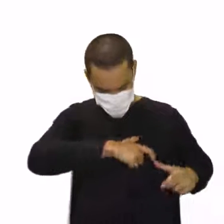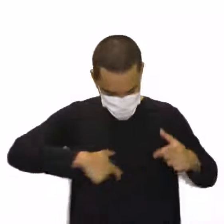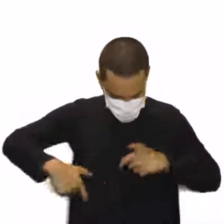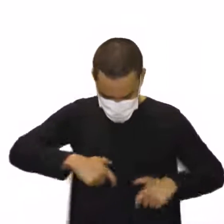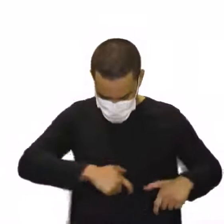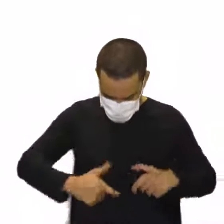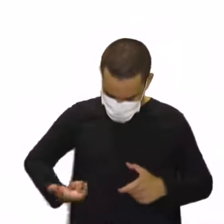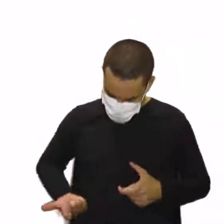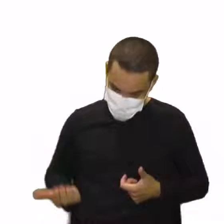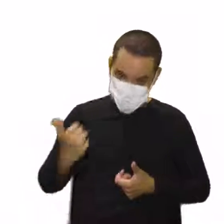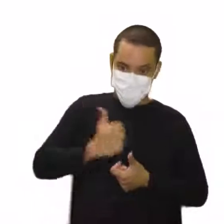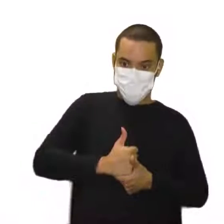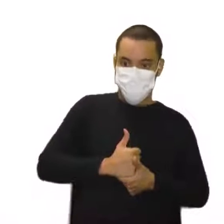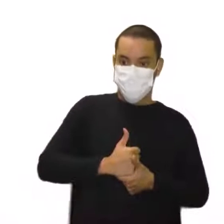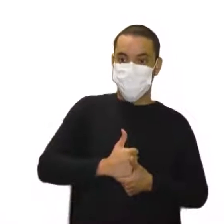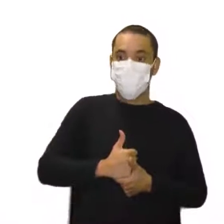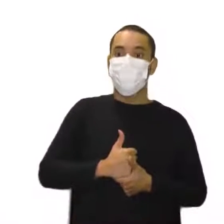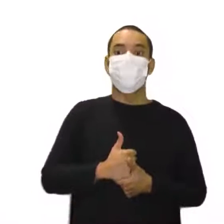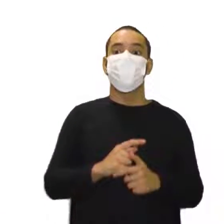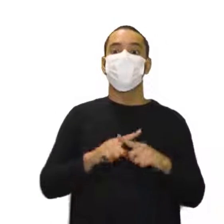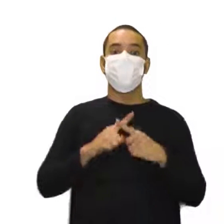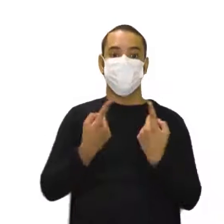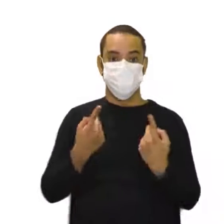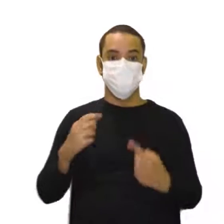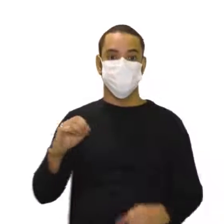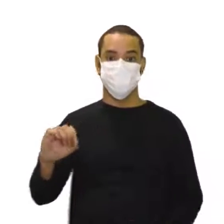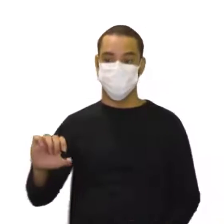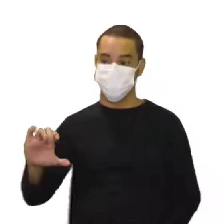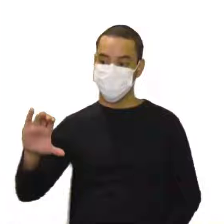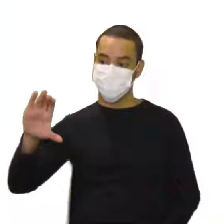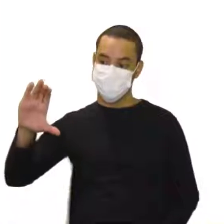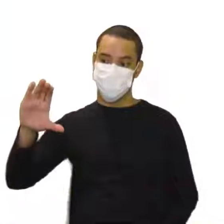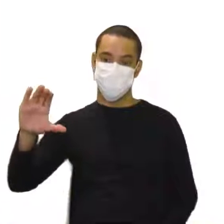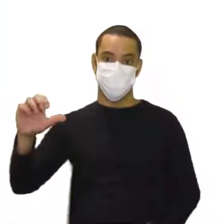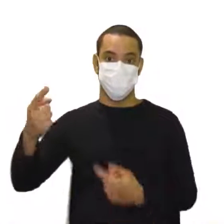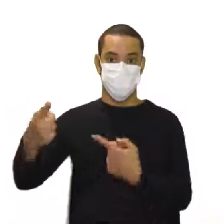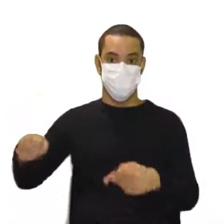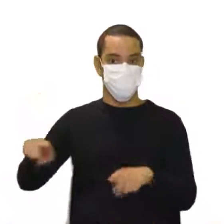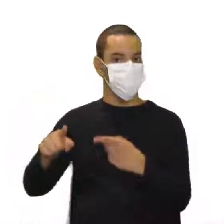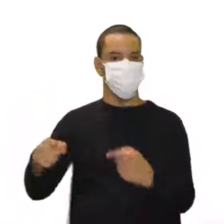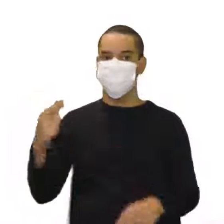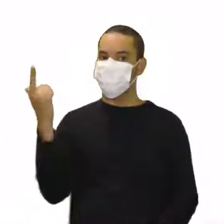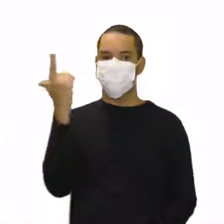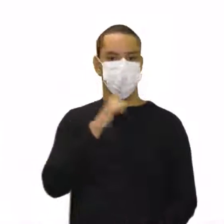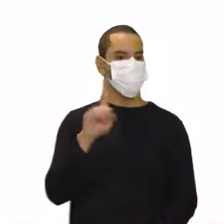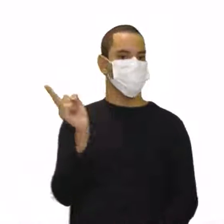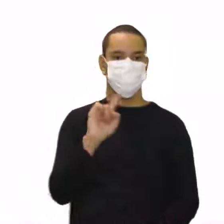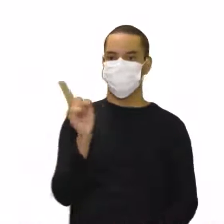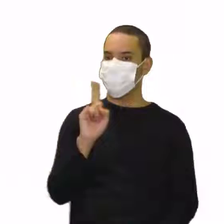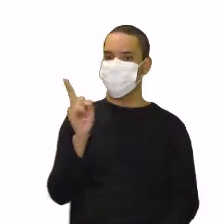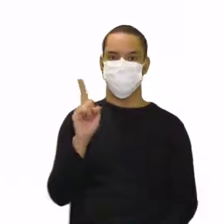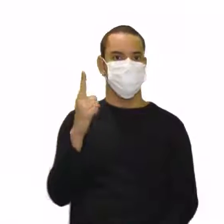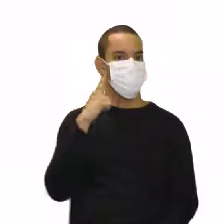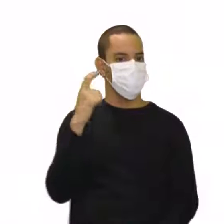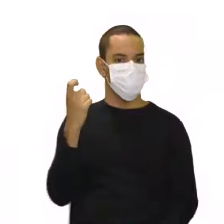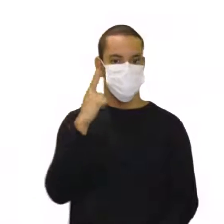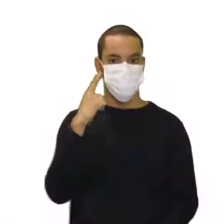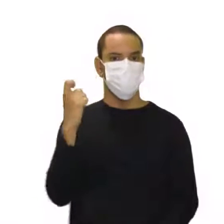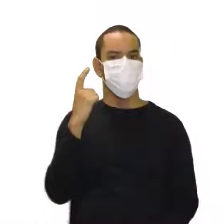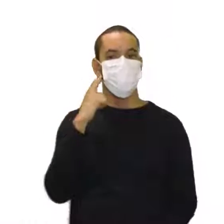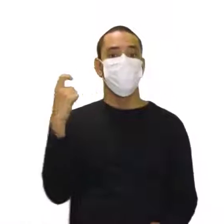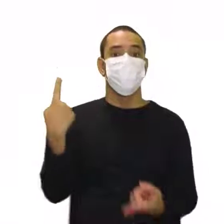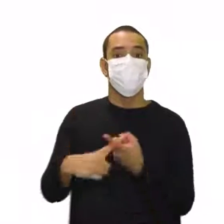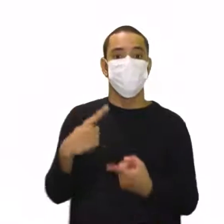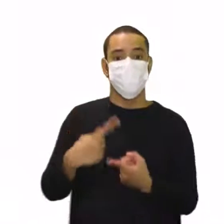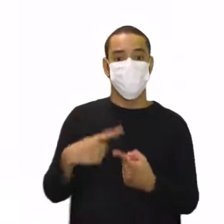cordas, o amplificador ligado ao instrumento não emitia mais som,